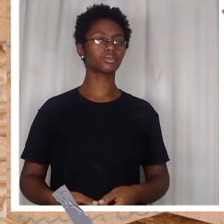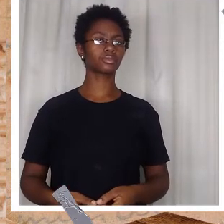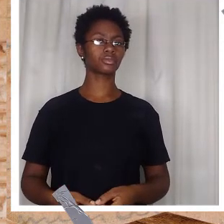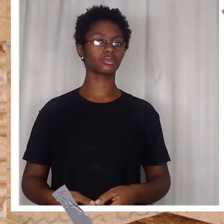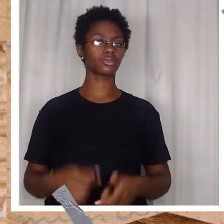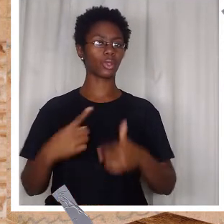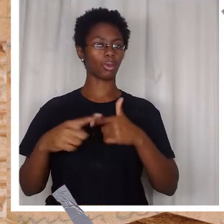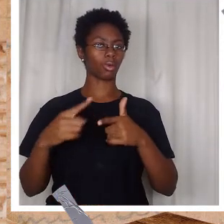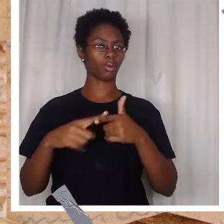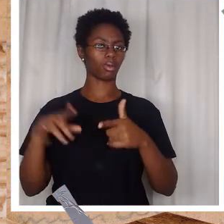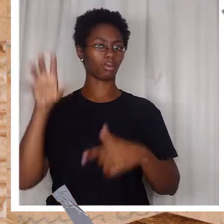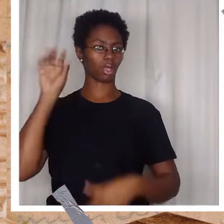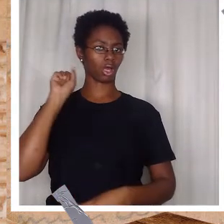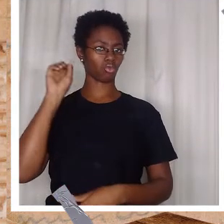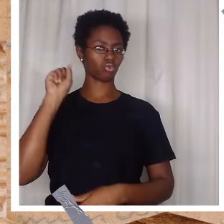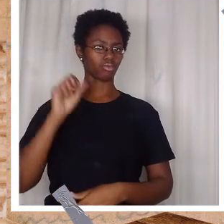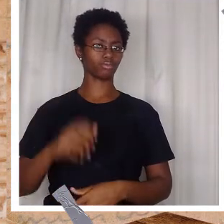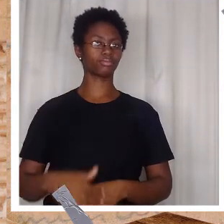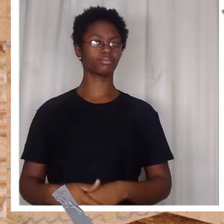Estou te ouvindo.